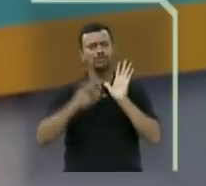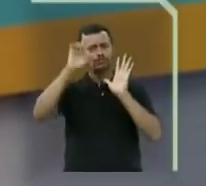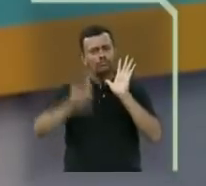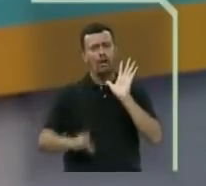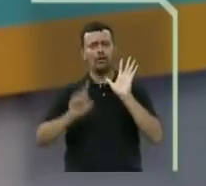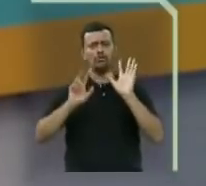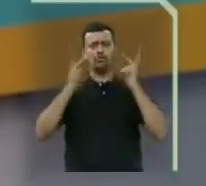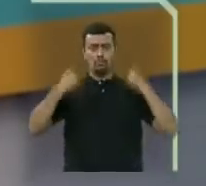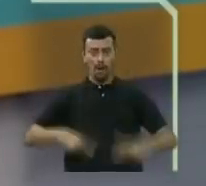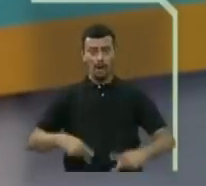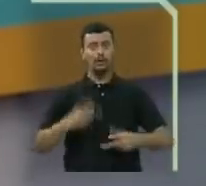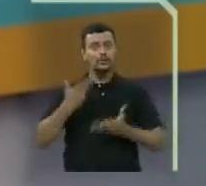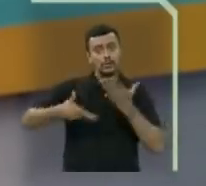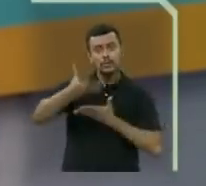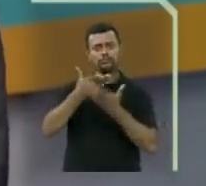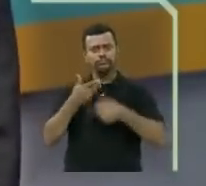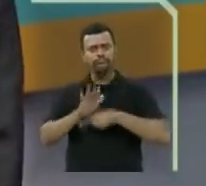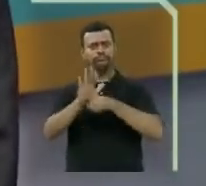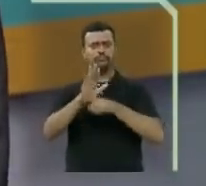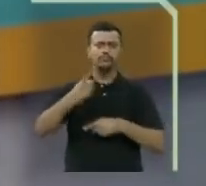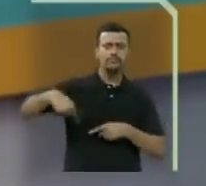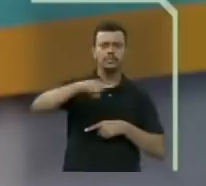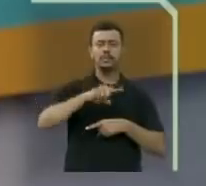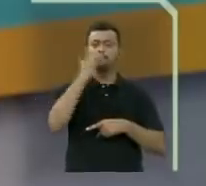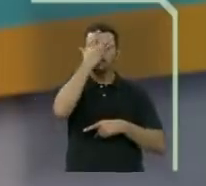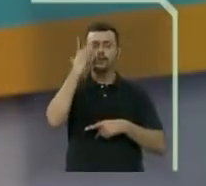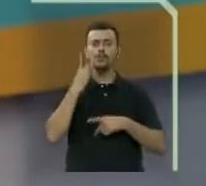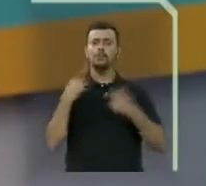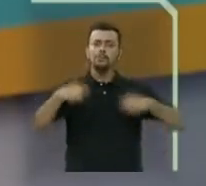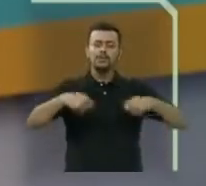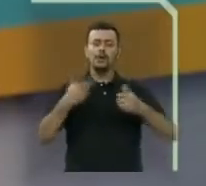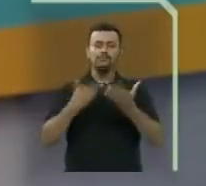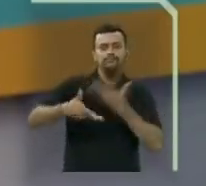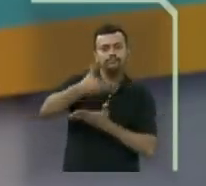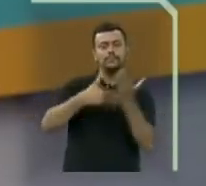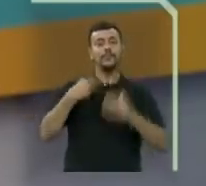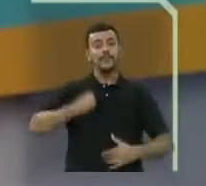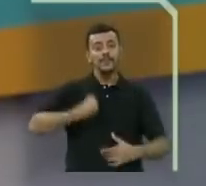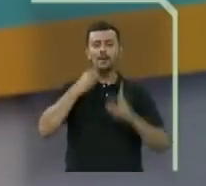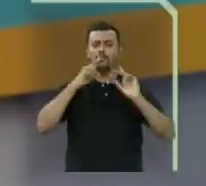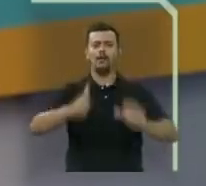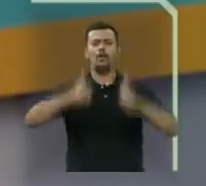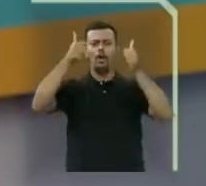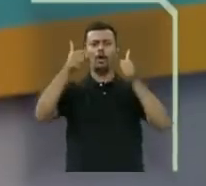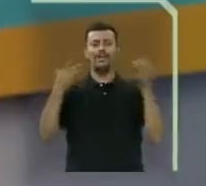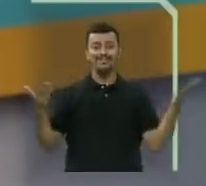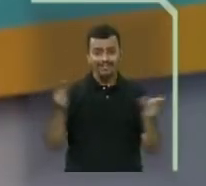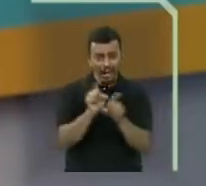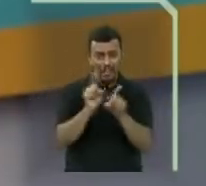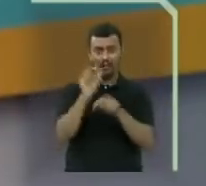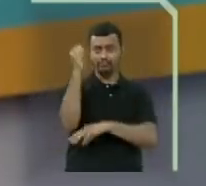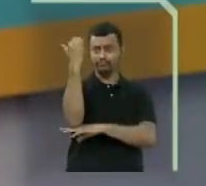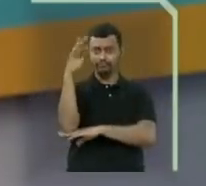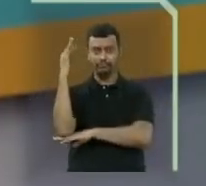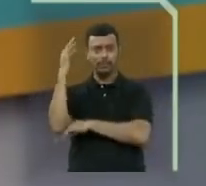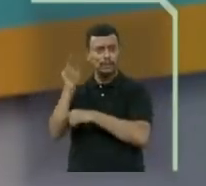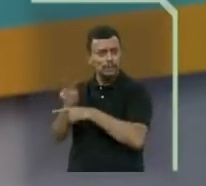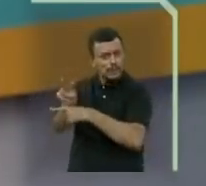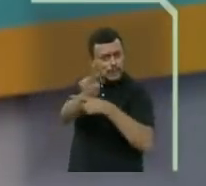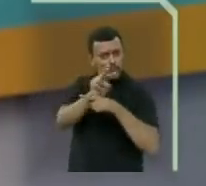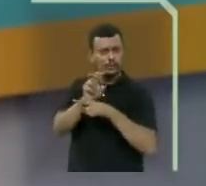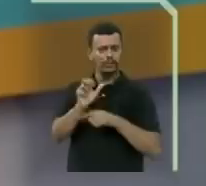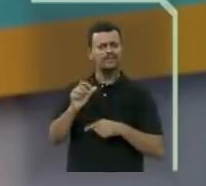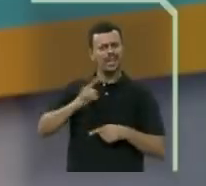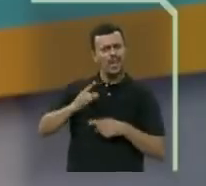e que ofereça condições para que as pessoas possam viver em ambientes melhores. Urbanizar espaços como, por exemplo, áreas